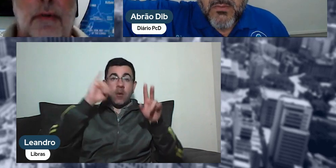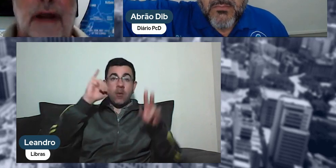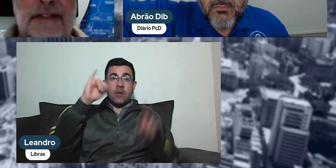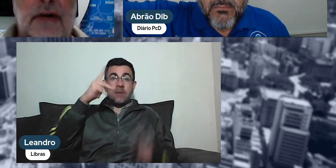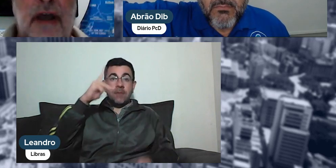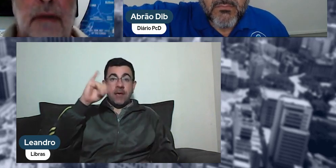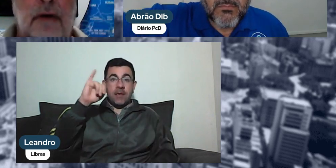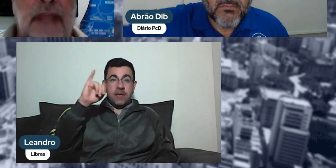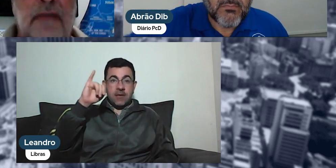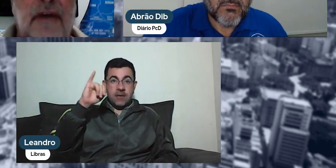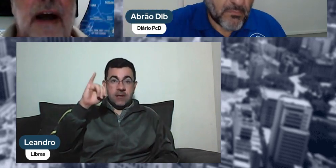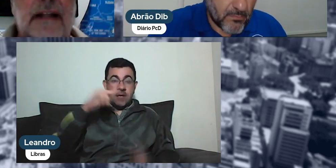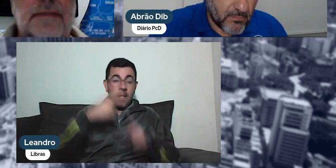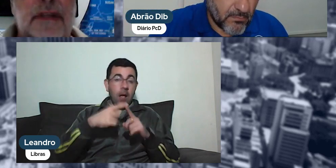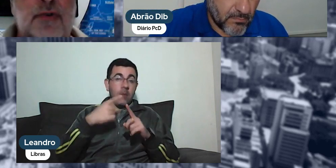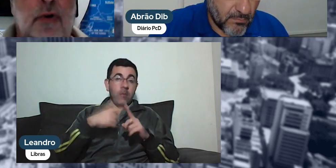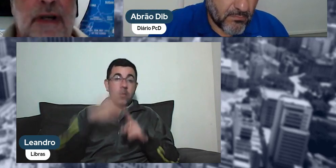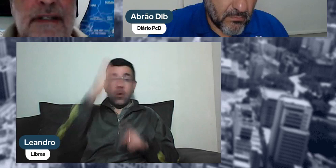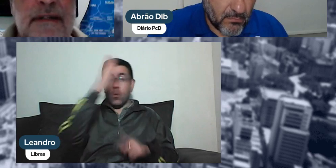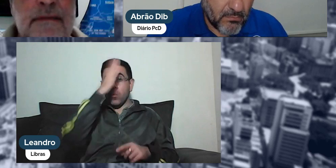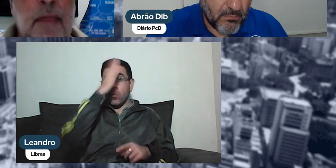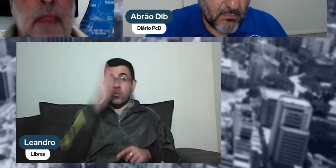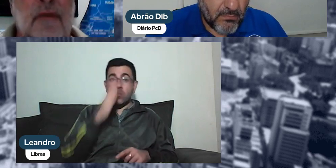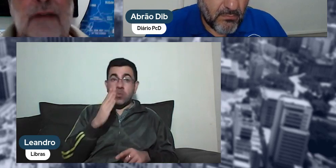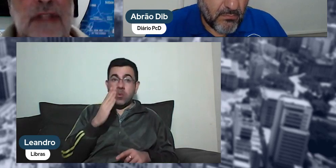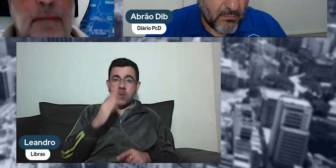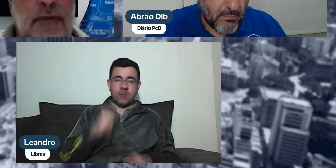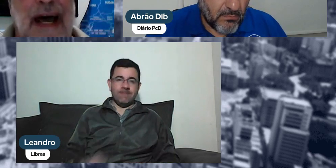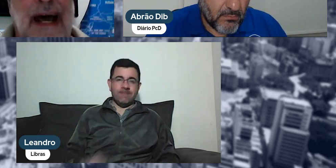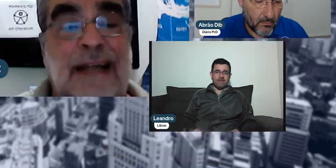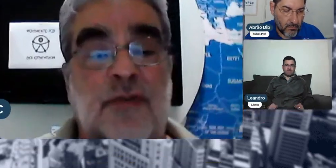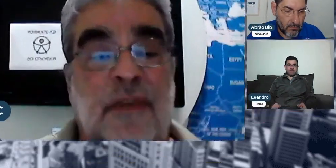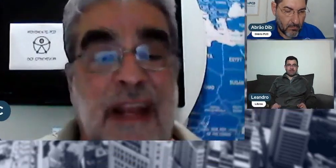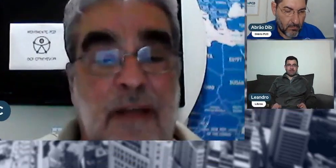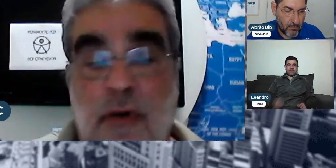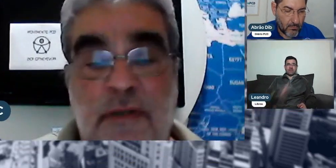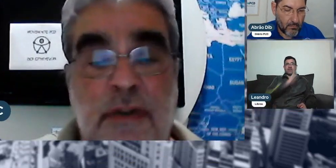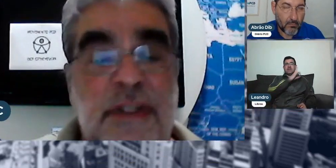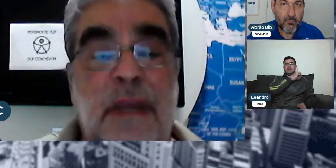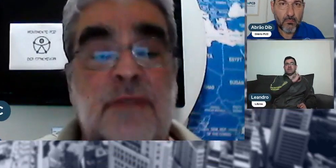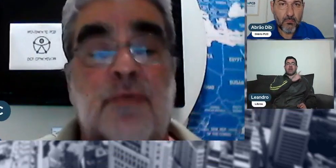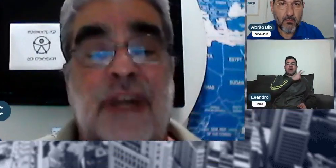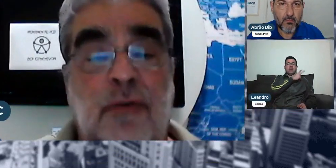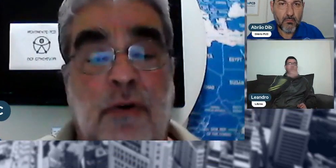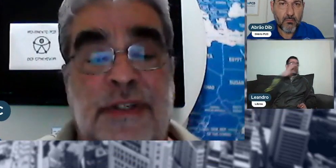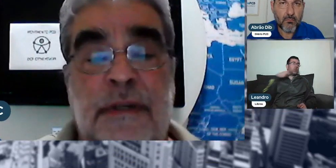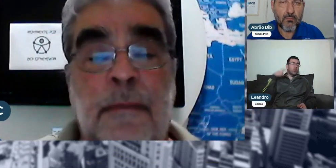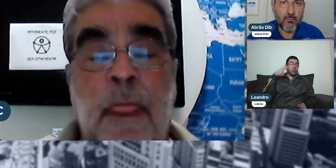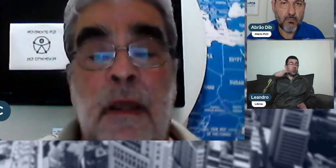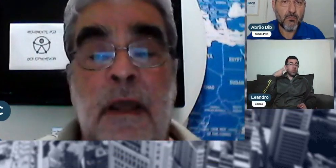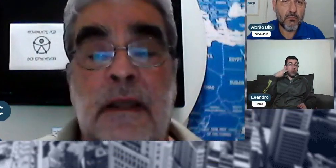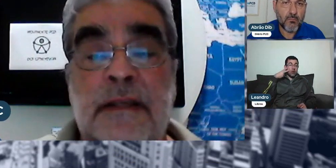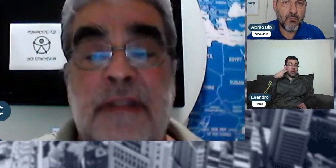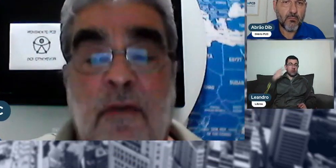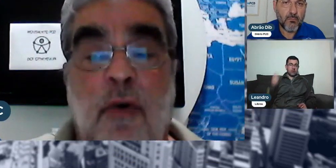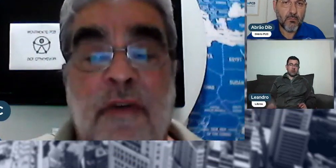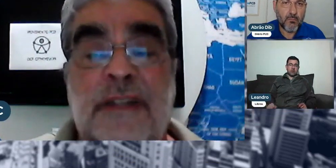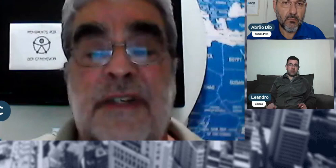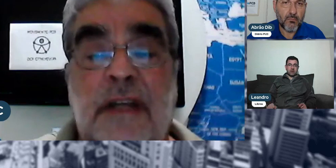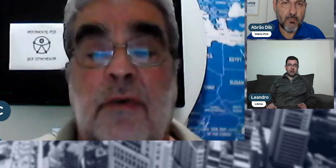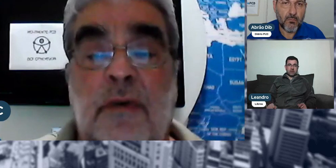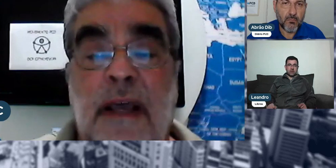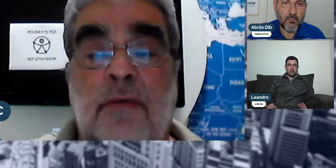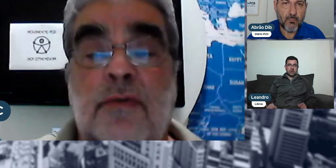no Brasil, né, Abraão, tem várias pessoas, vários deputados, vereadores, você mesmo já trouxe, que estão